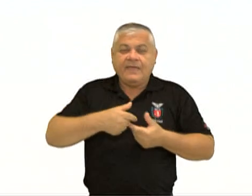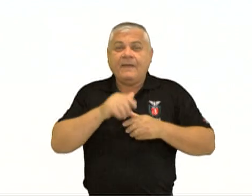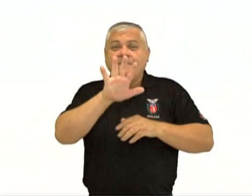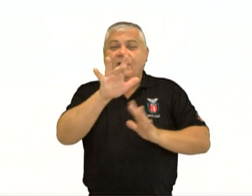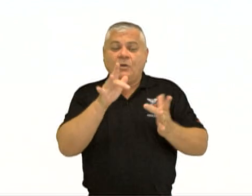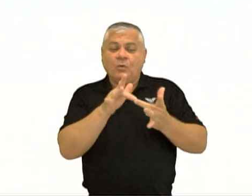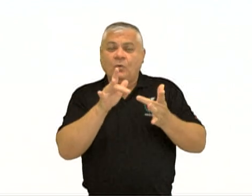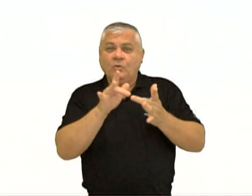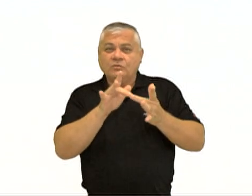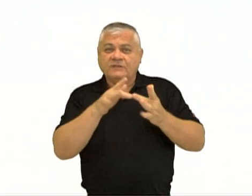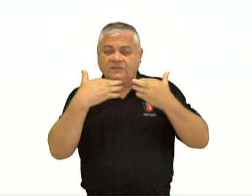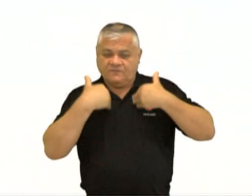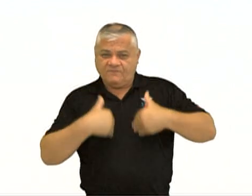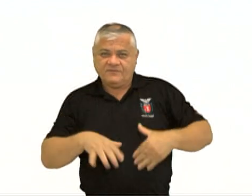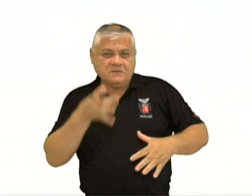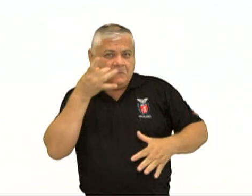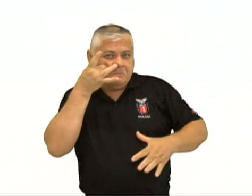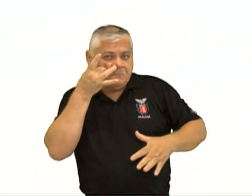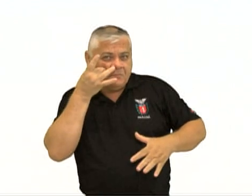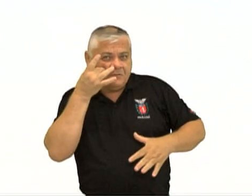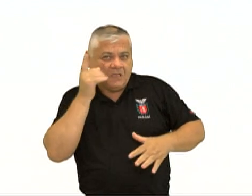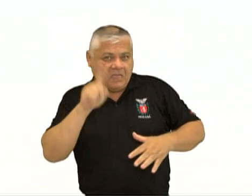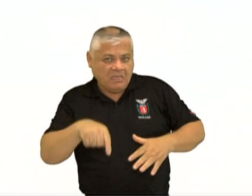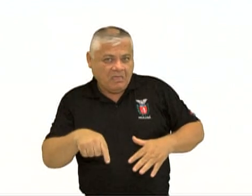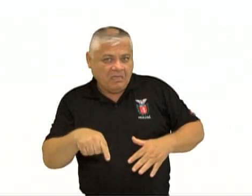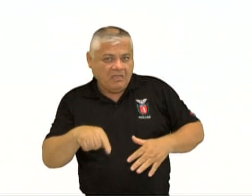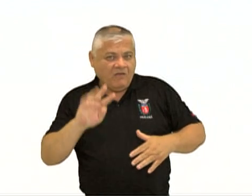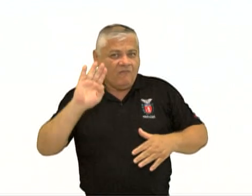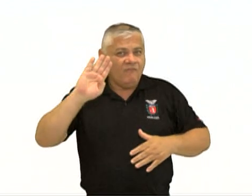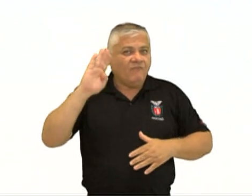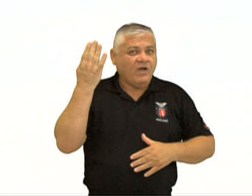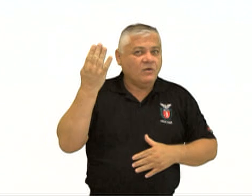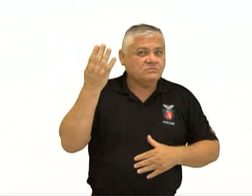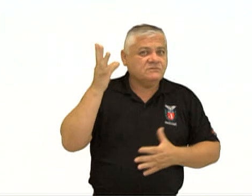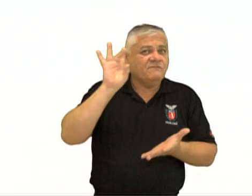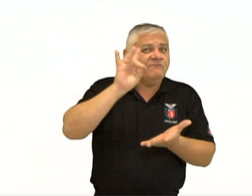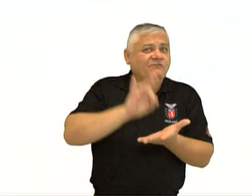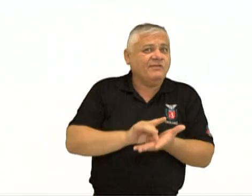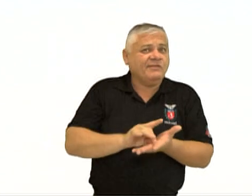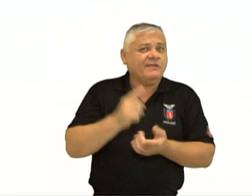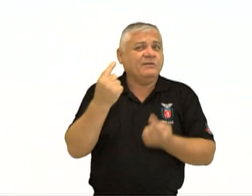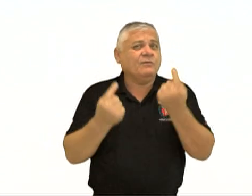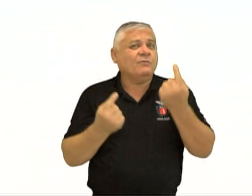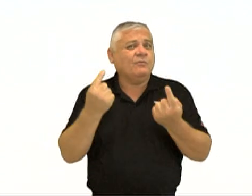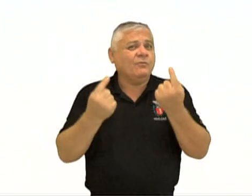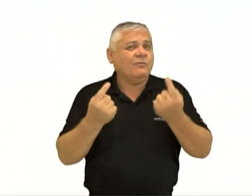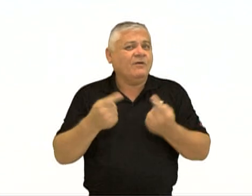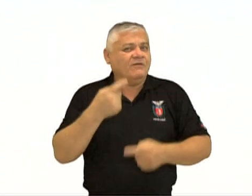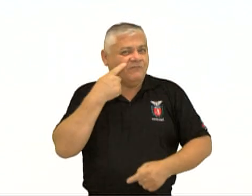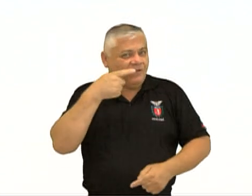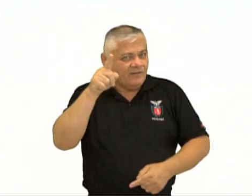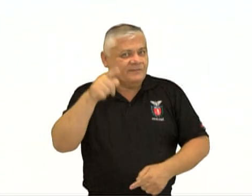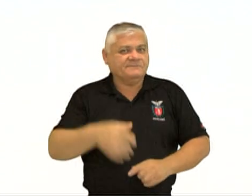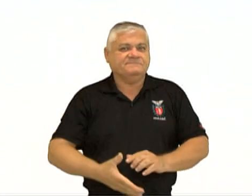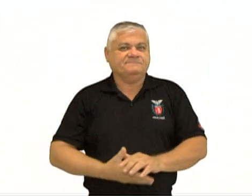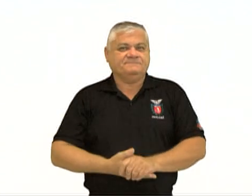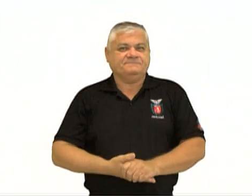vai me dizer, essa questão, essa afirmativa, ela é falsa ou ela é verdadeira? O que você acha? Vai lá!